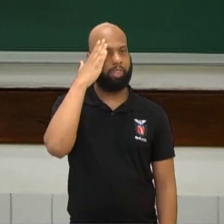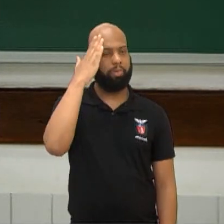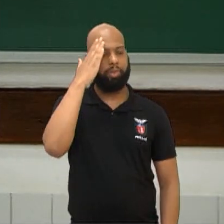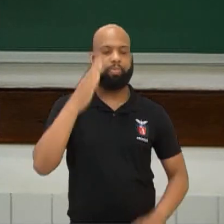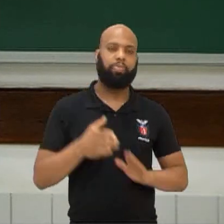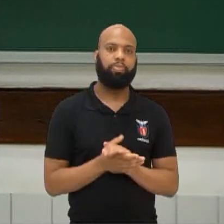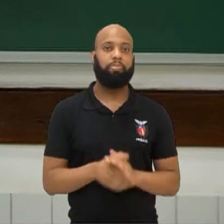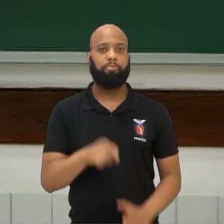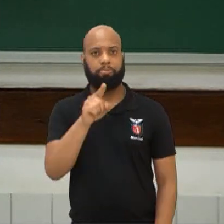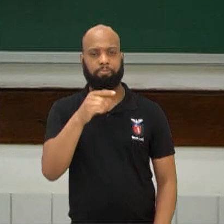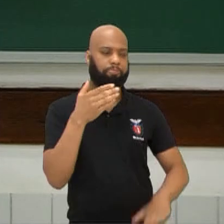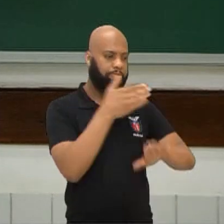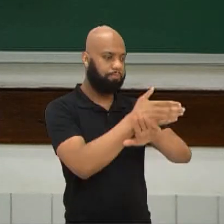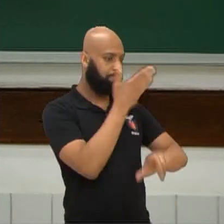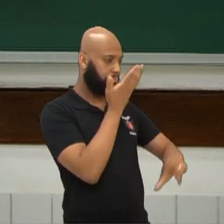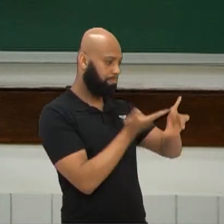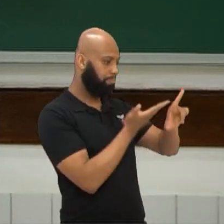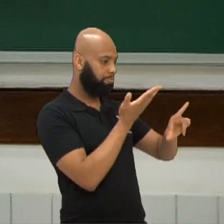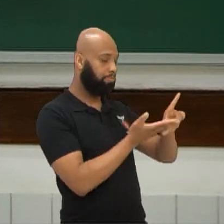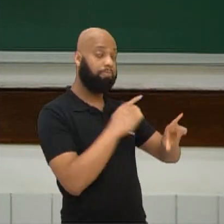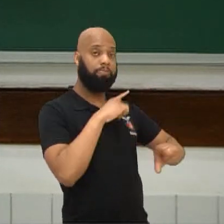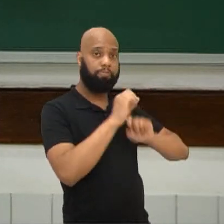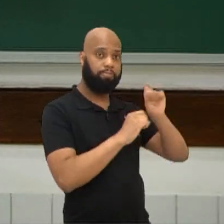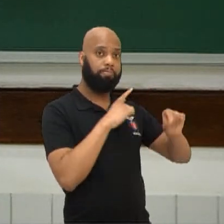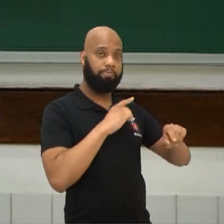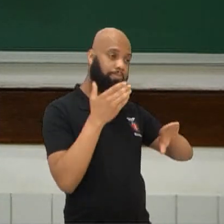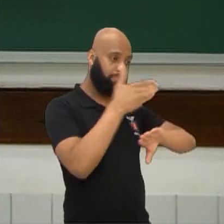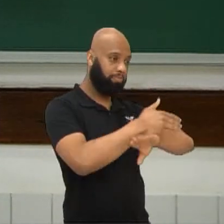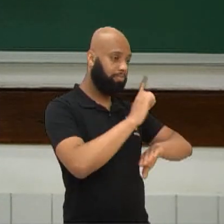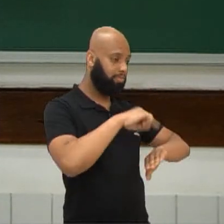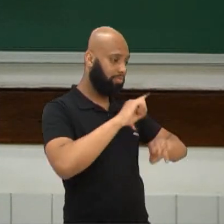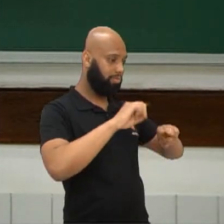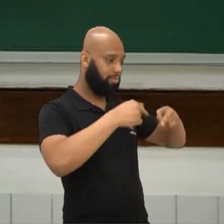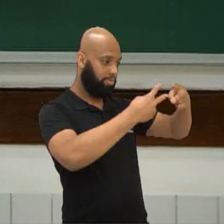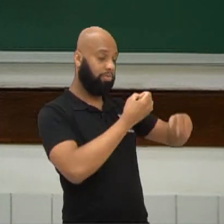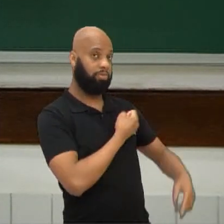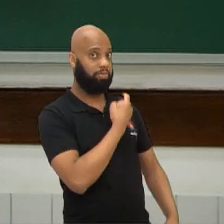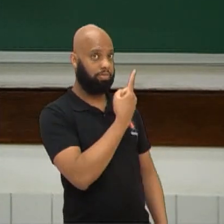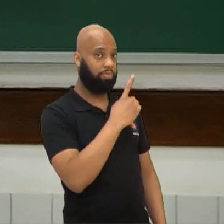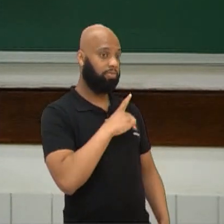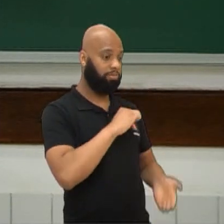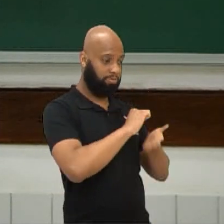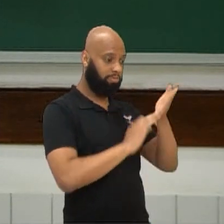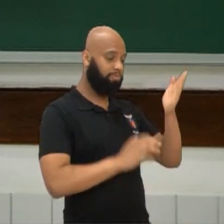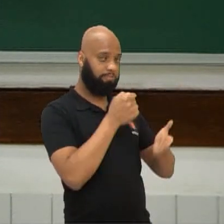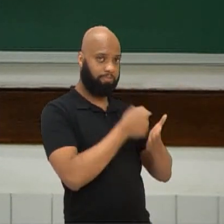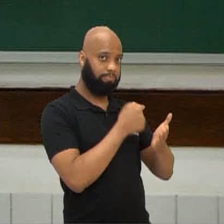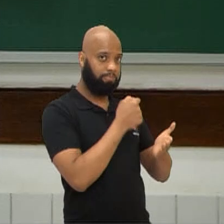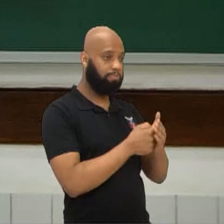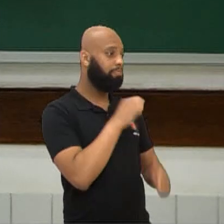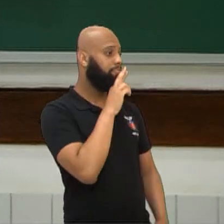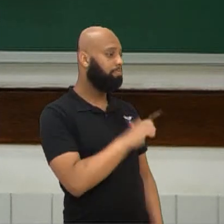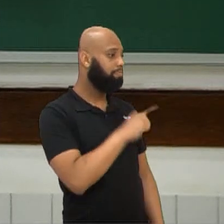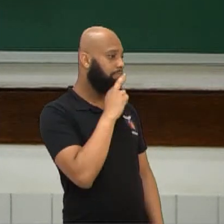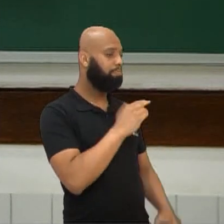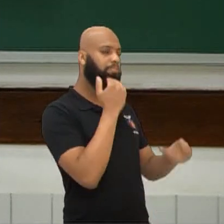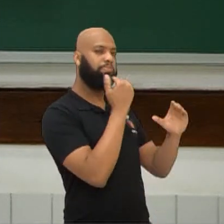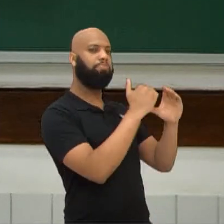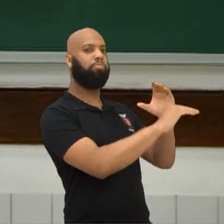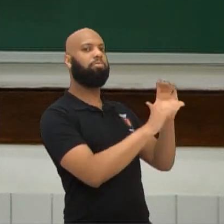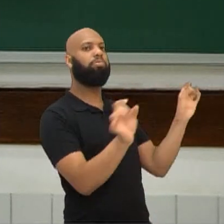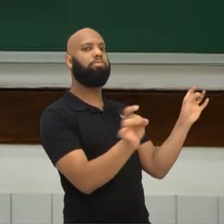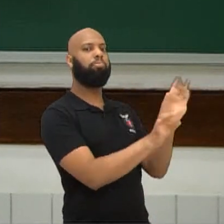você. Você que acessa o Google Classroom, você precisa ir na atividade obrigatória, no link 1,